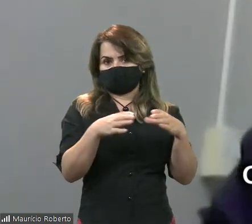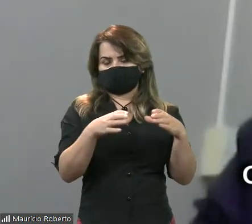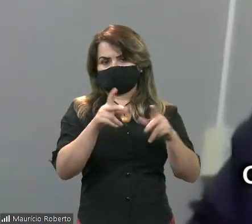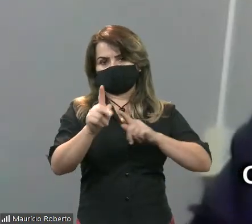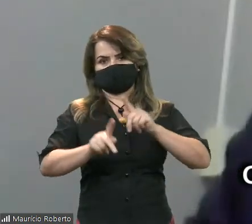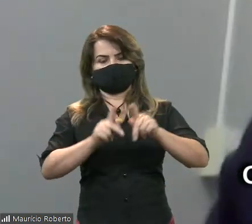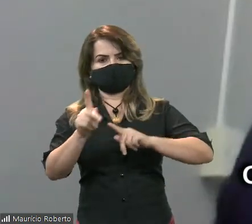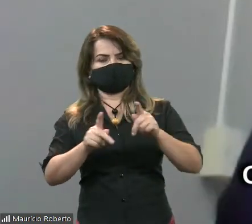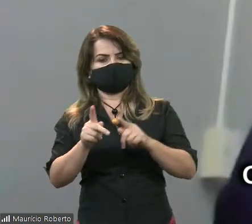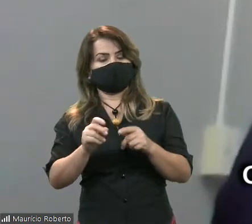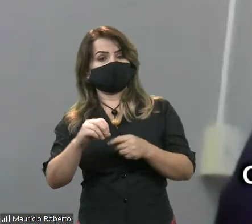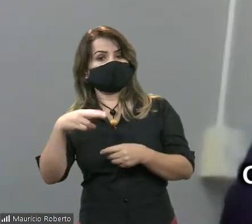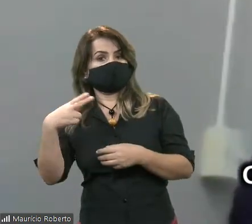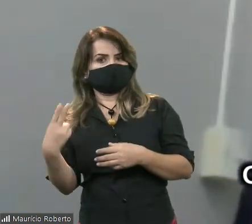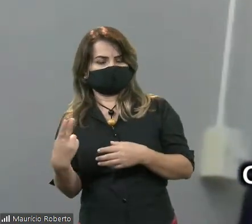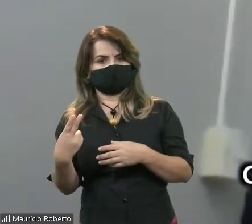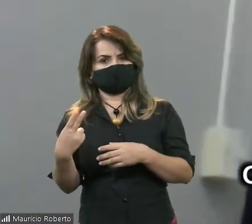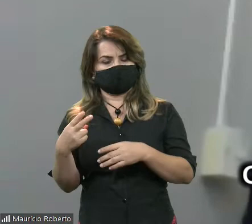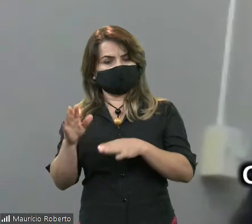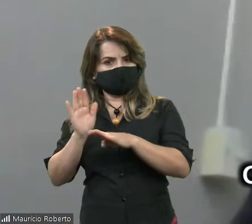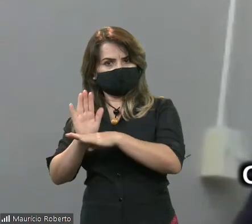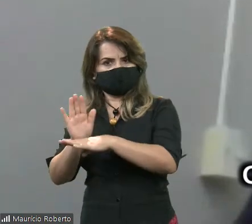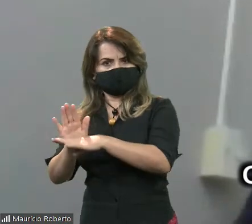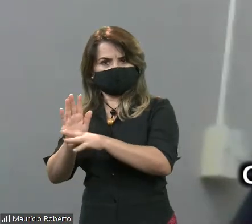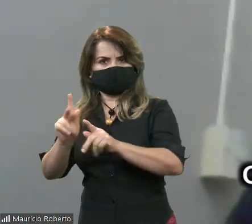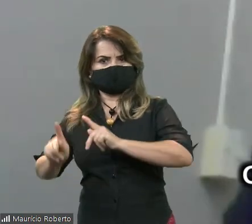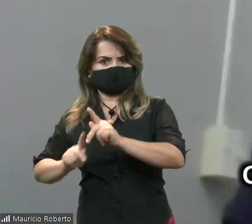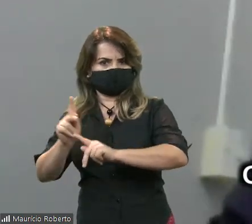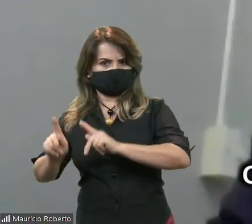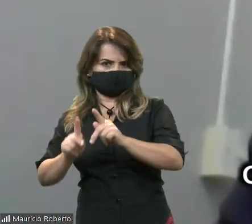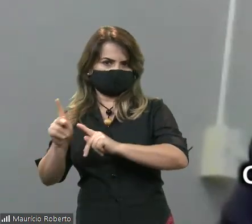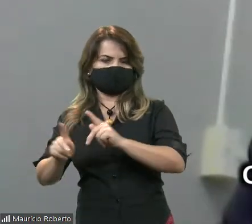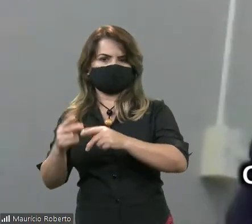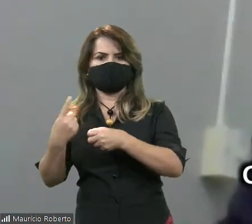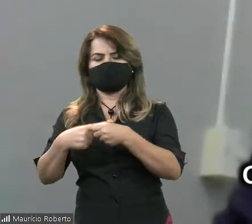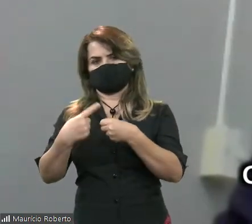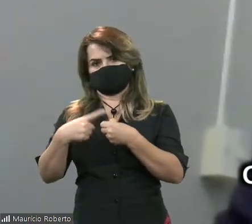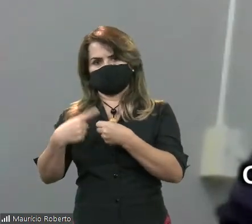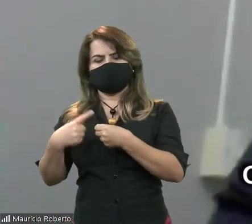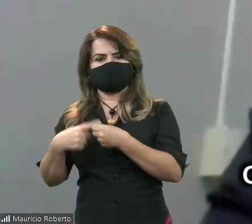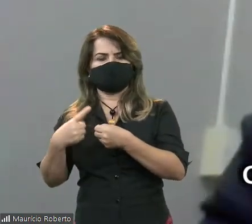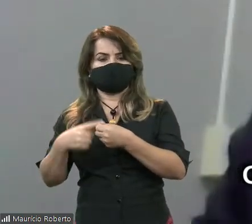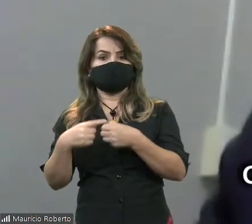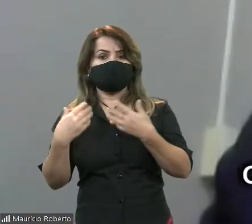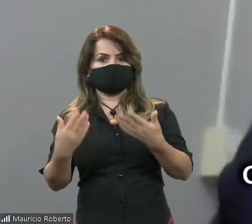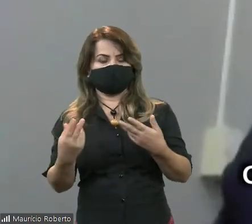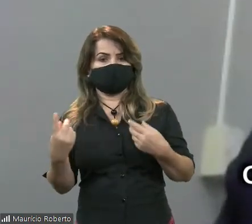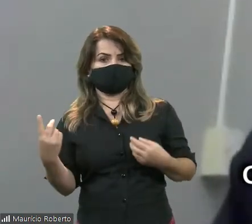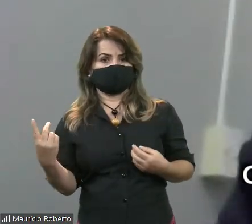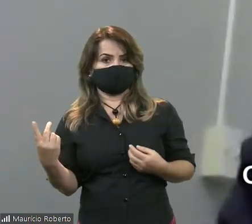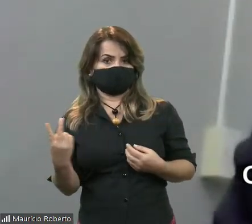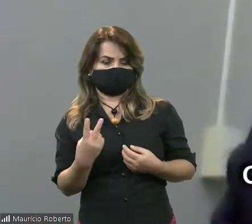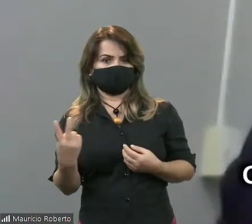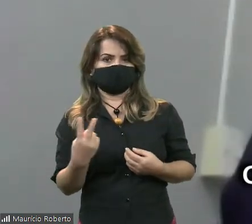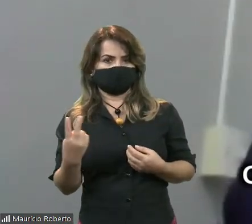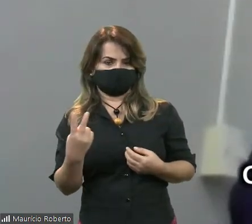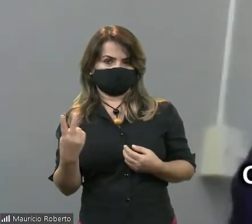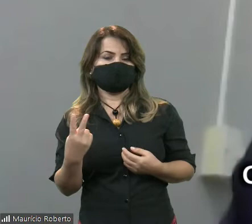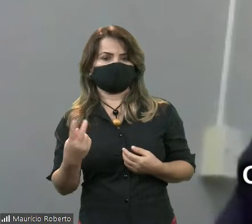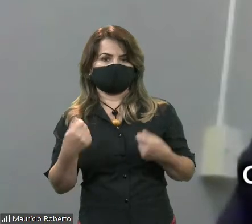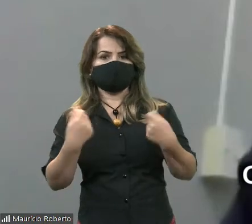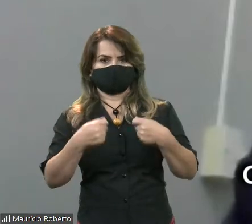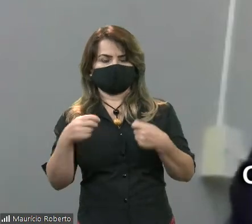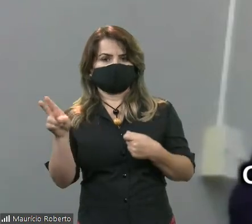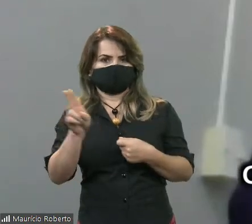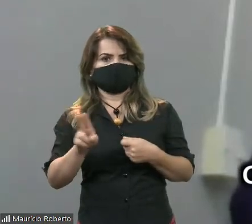seja em favor da população. Então, cada um tem que utilizar de todas as forças, de todos os mecanismos,